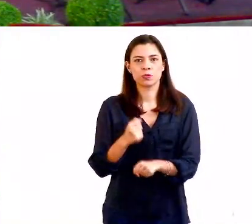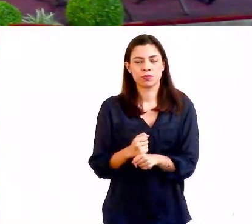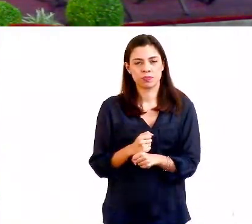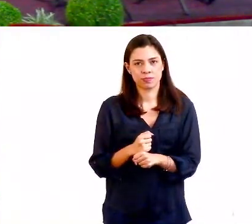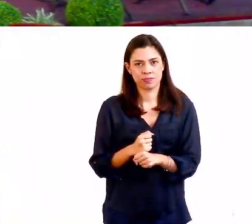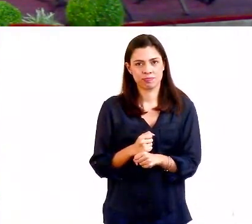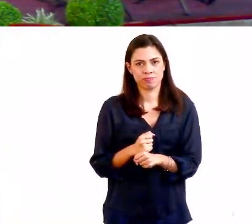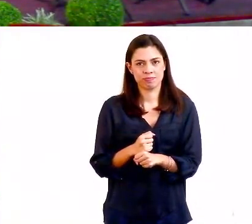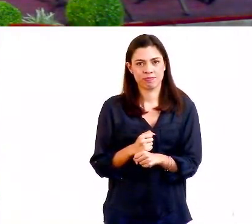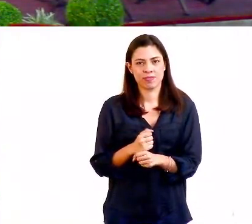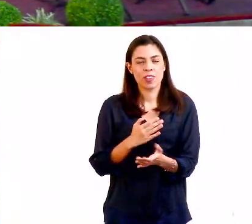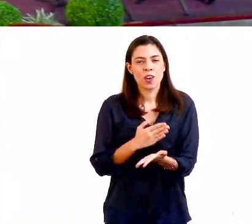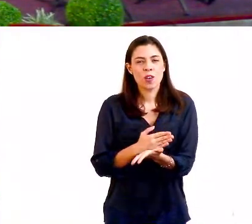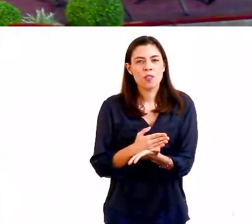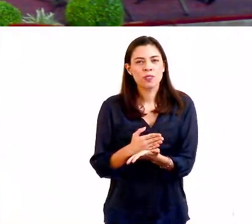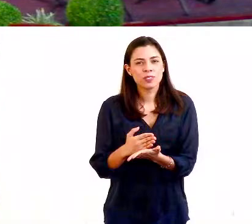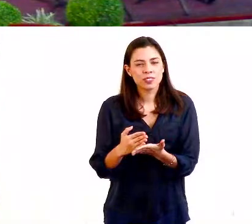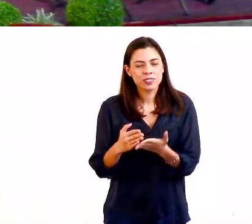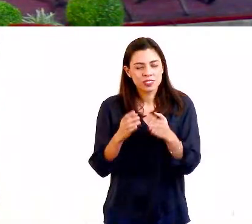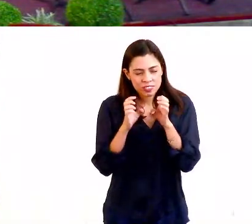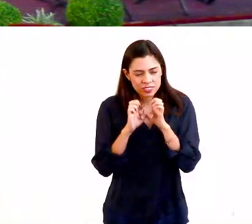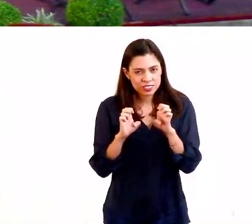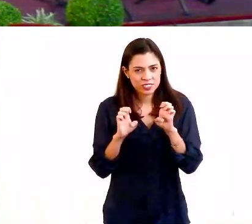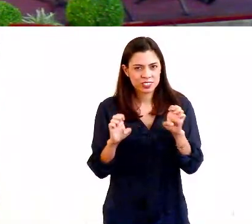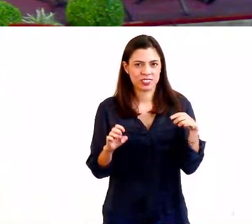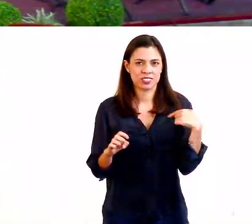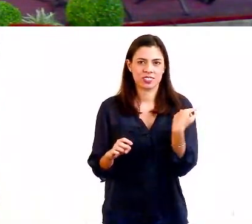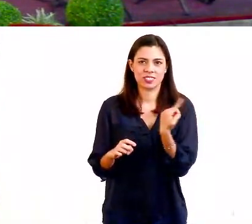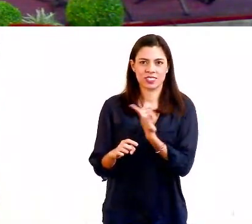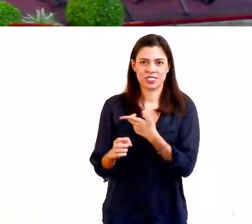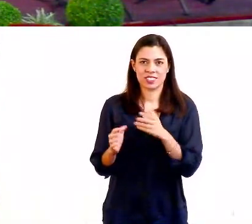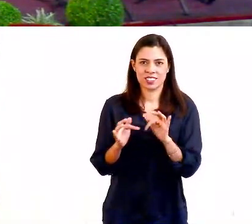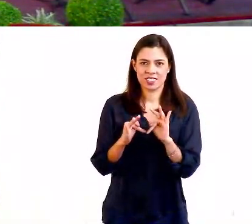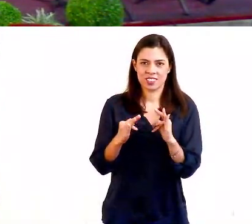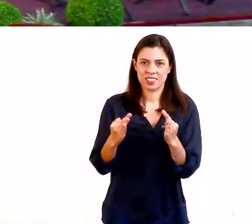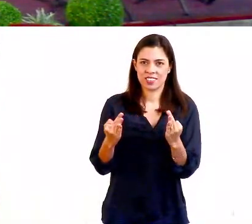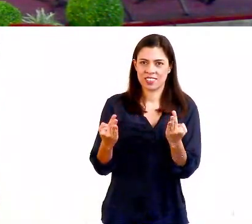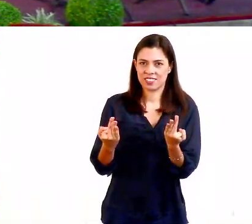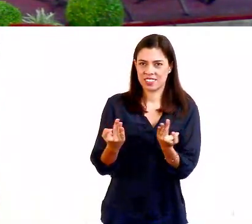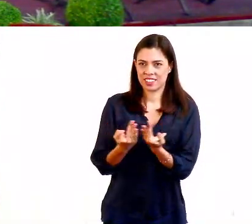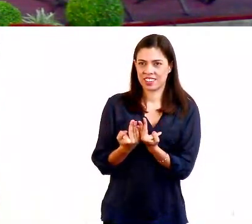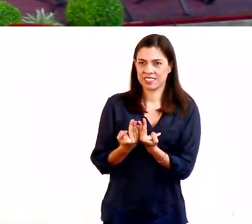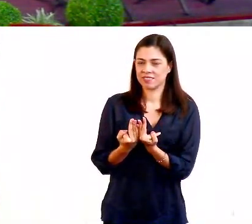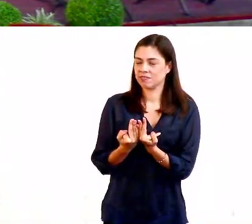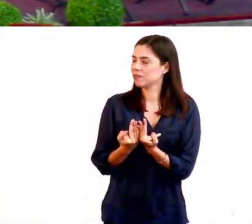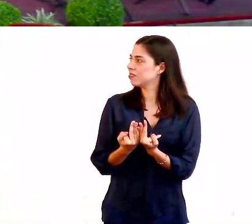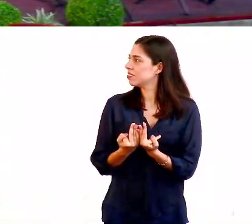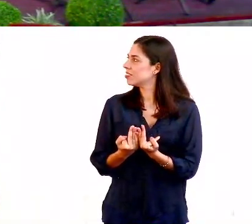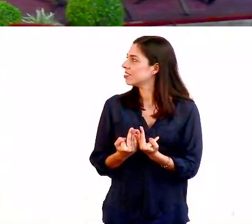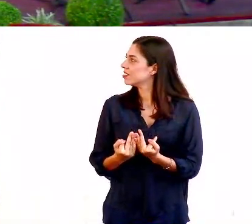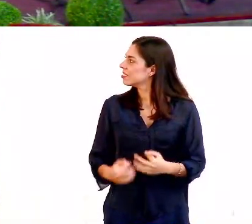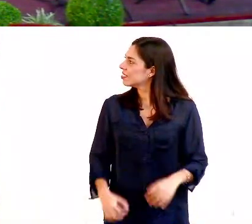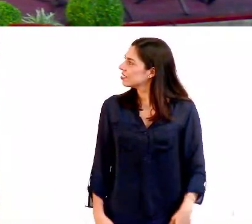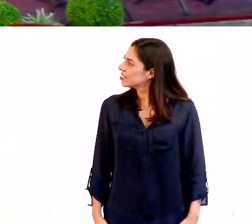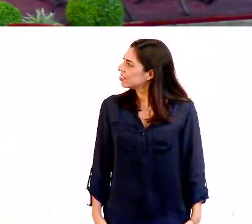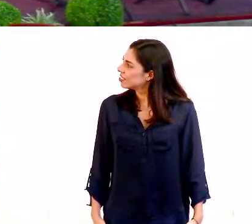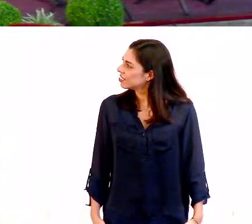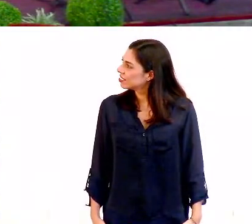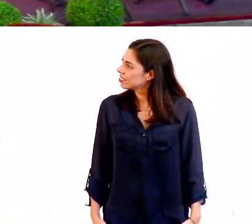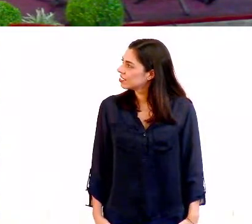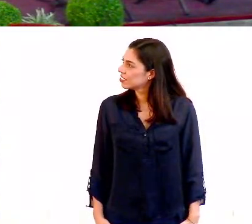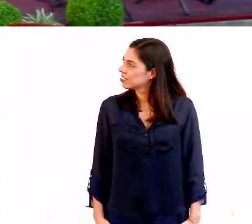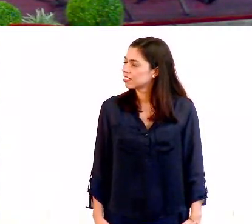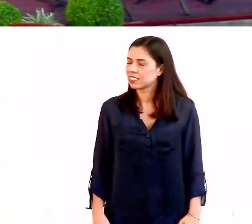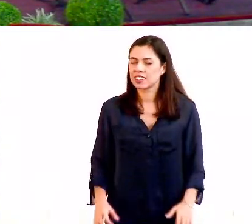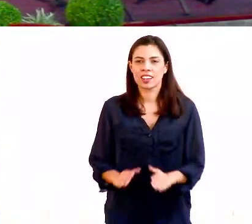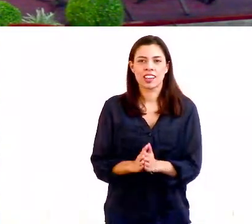nossa casa, quando era adolescente ainda. E aí trilhou os caminhos, fez seminário, foi pastorear no sul do Brasil,